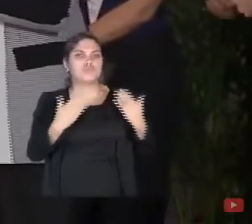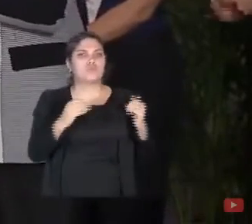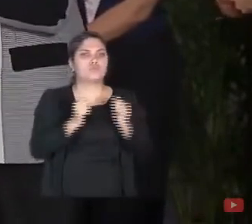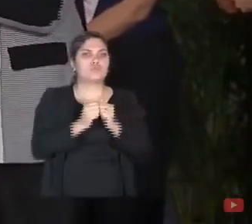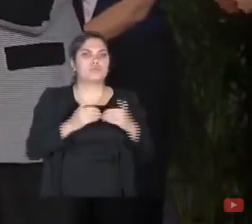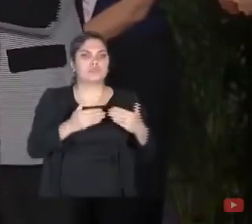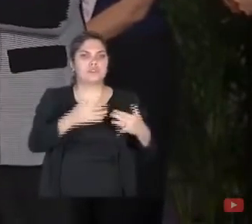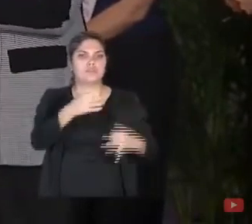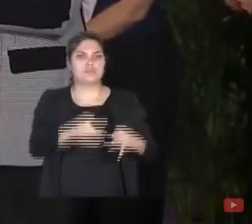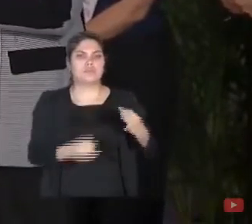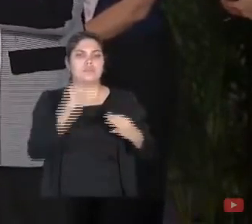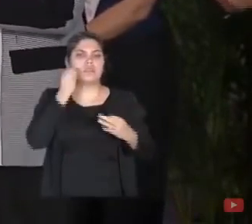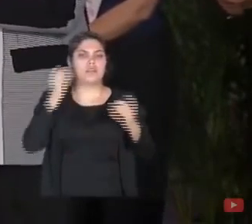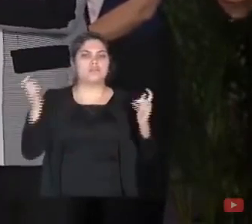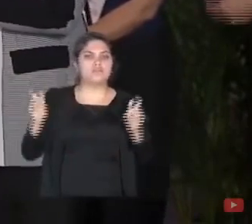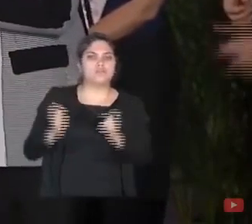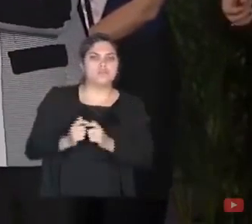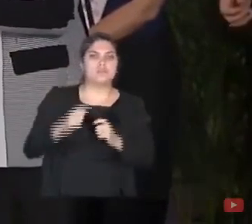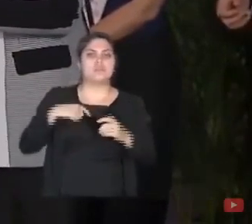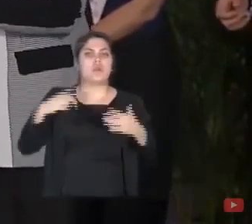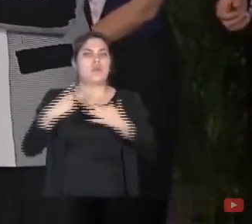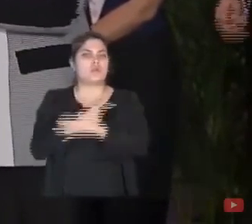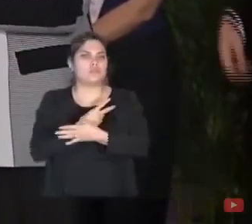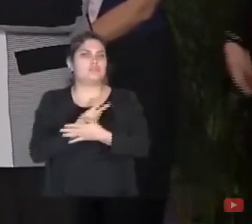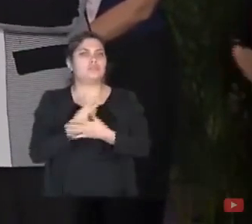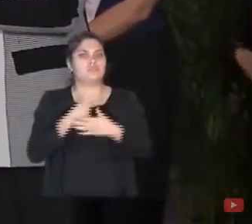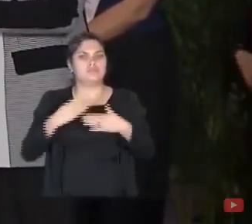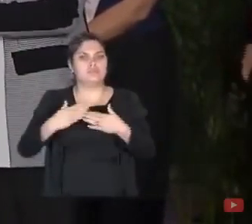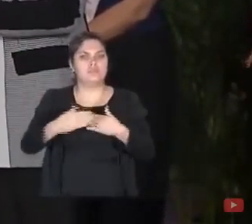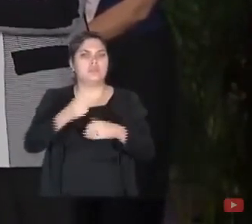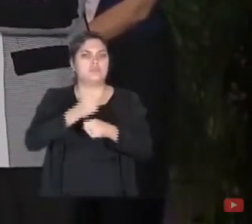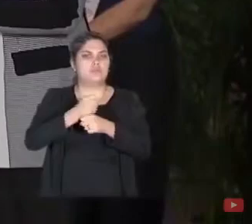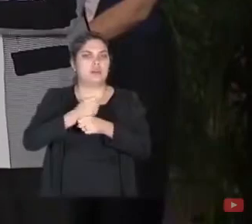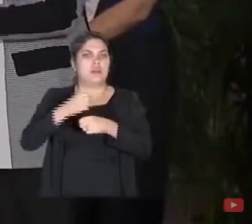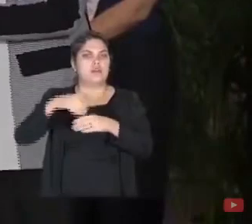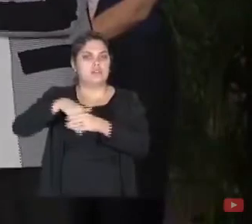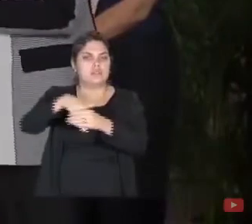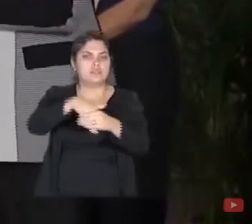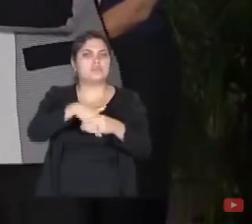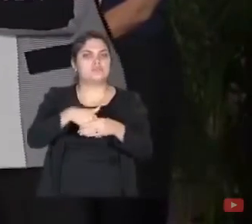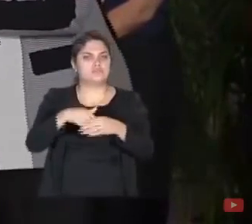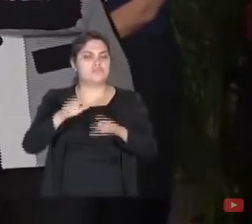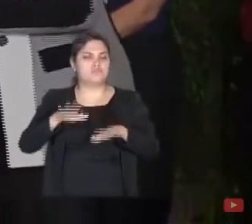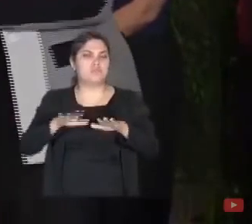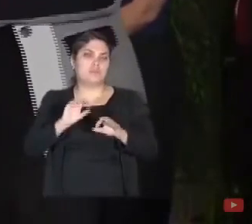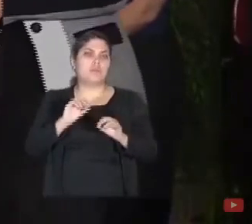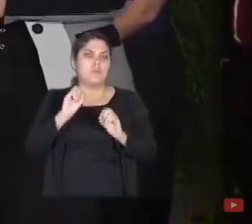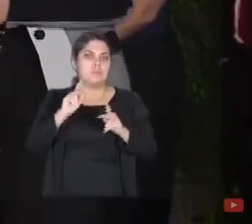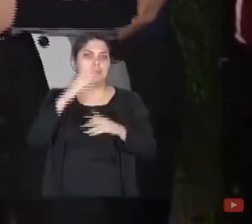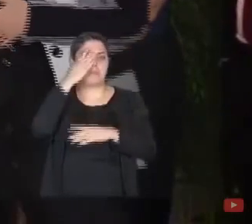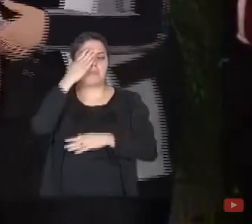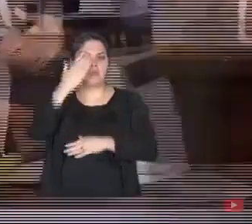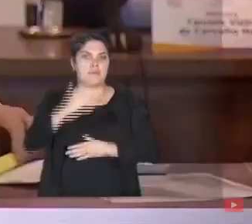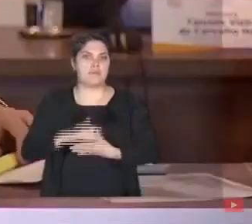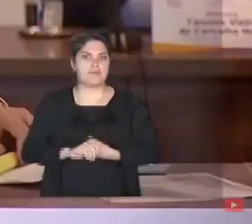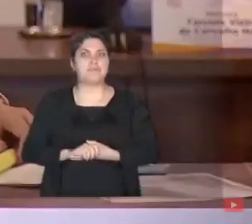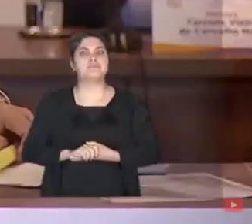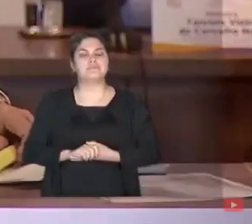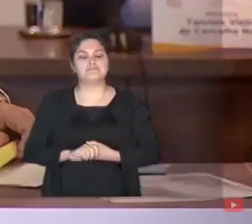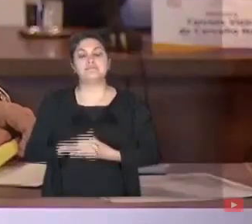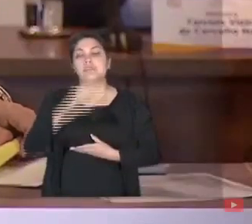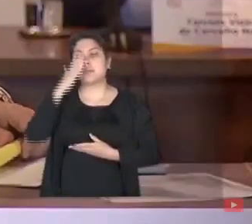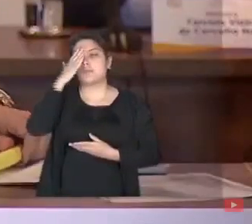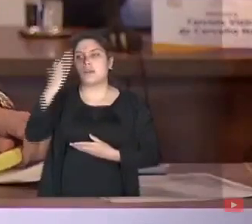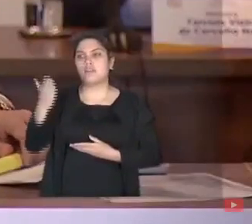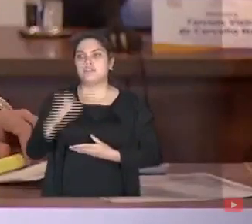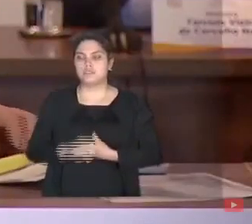da Justiça para tentar amenizar esse tipo de ocorrência nos próximos pleitos, também nos próximos anos? Seria isso. Obrigada. Obrigado a